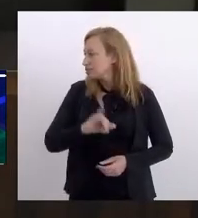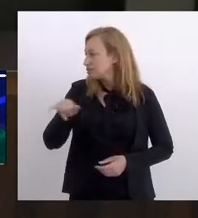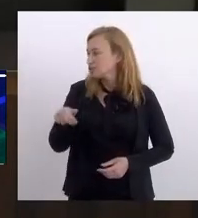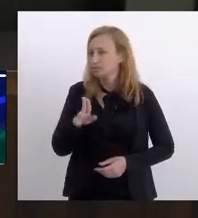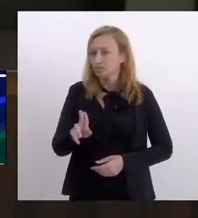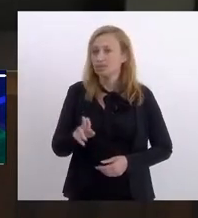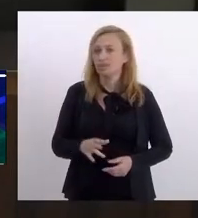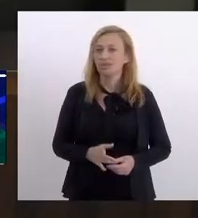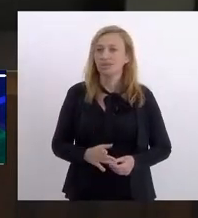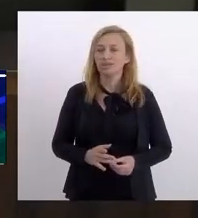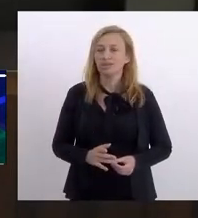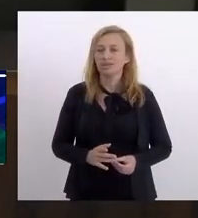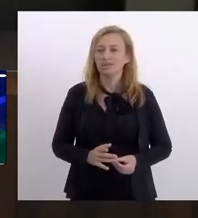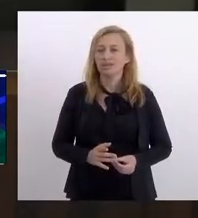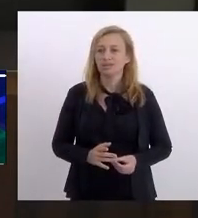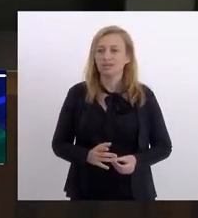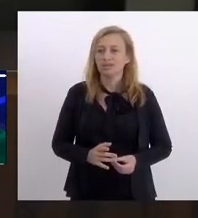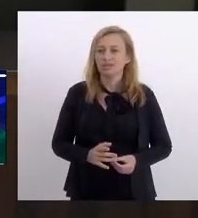Eu estou